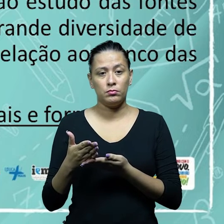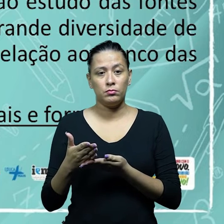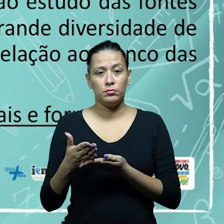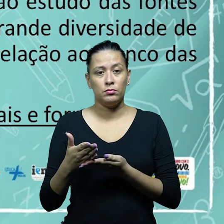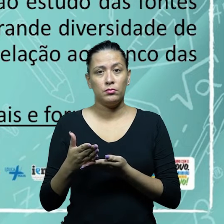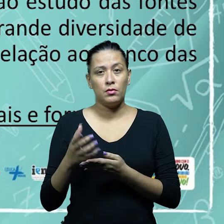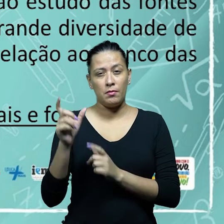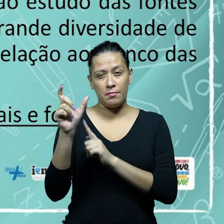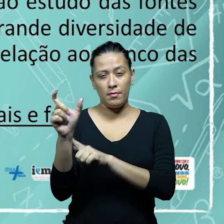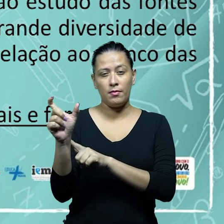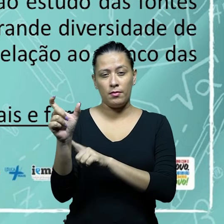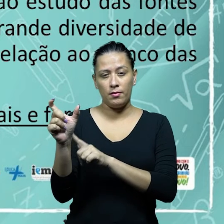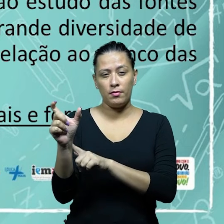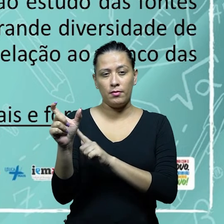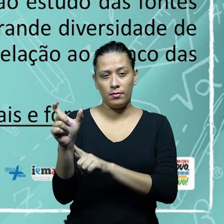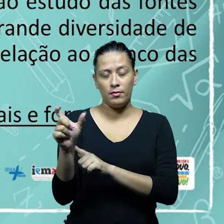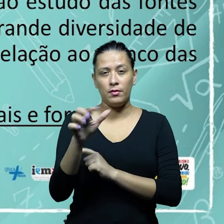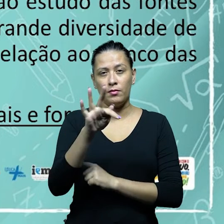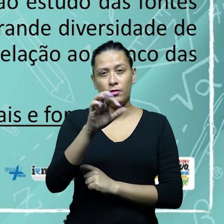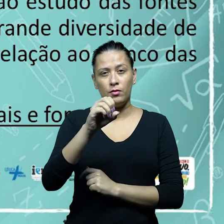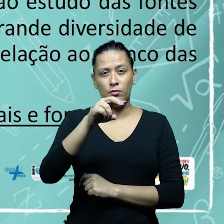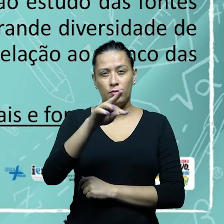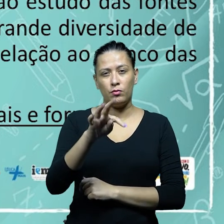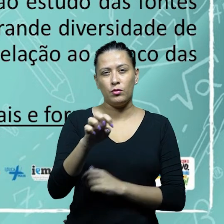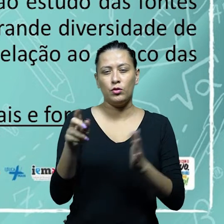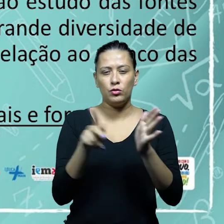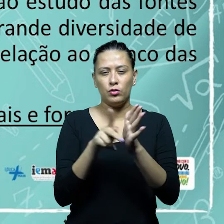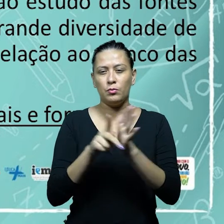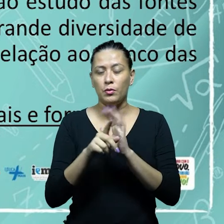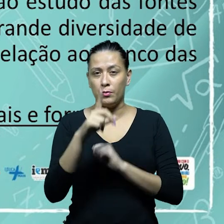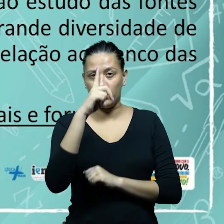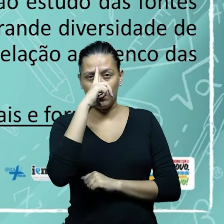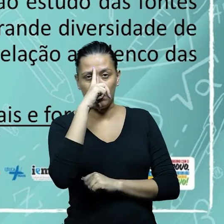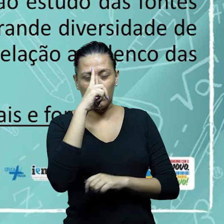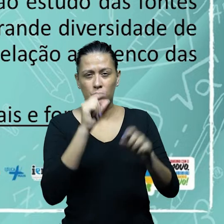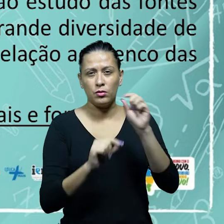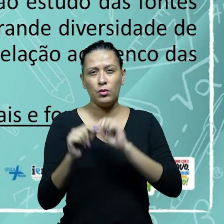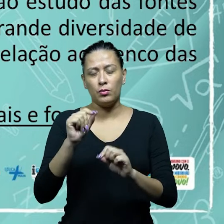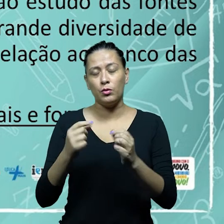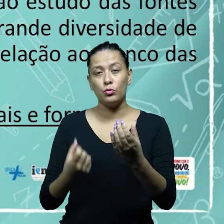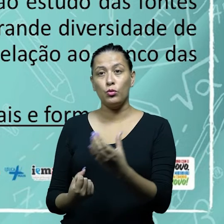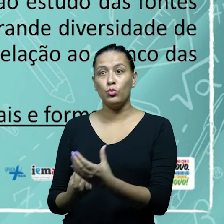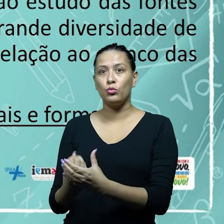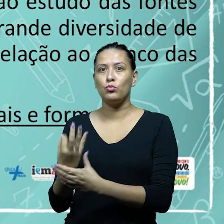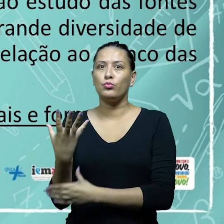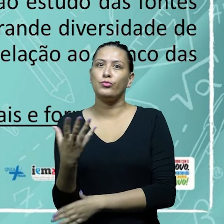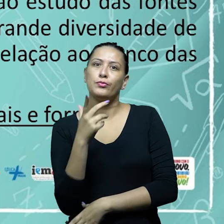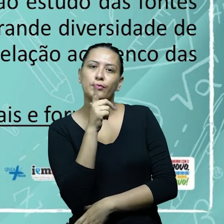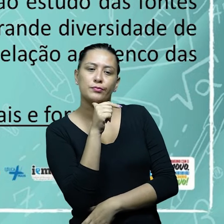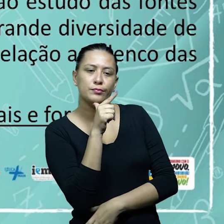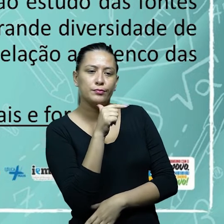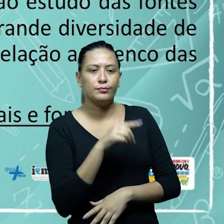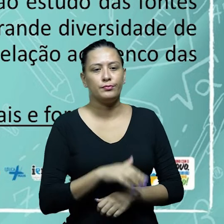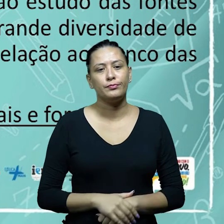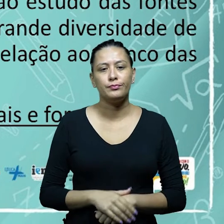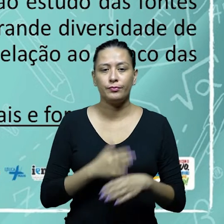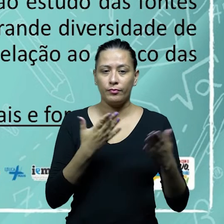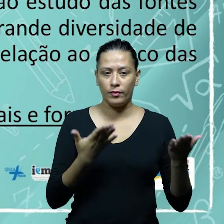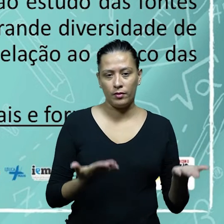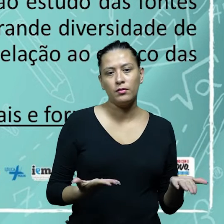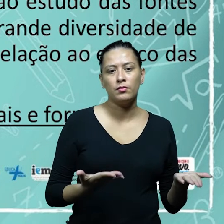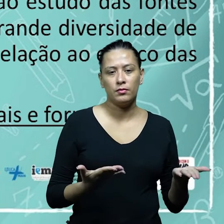definir que a palavra fonte para vem do latim e significa Nascente de água bom a